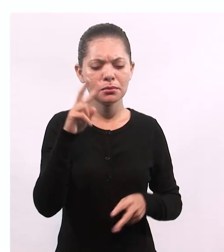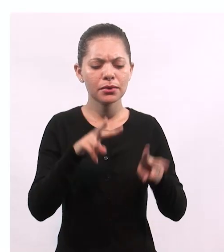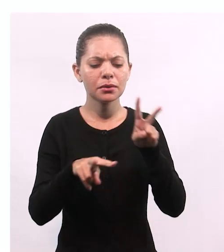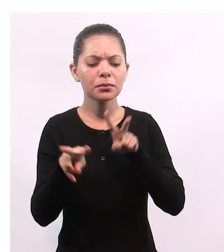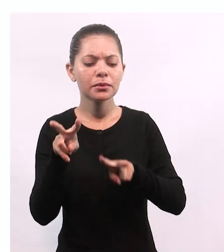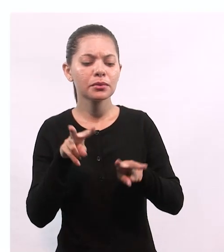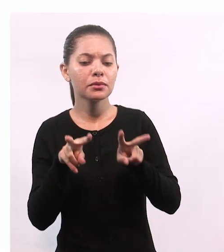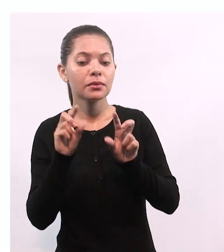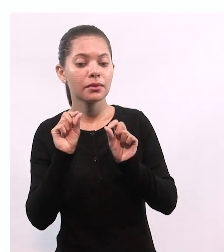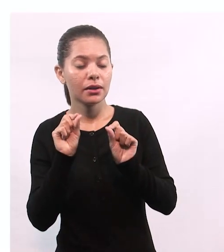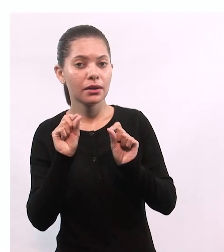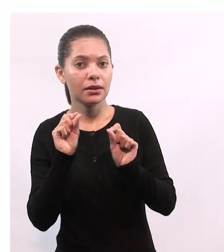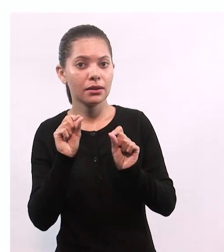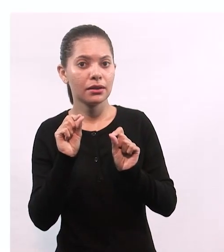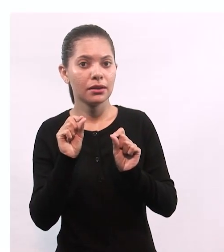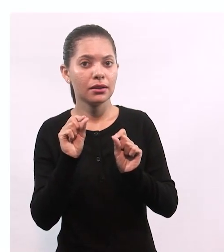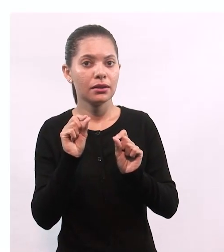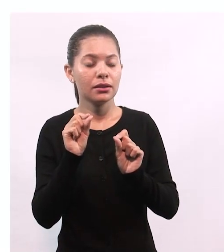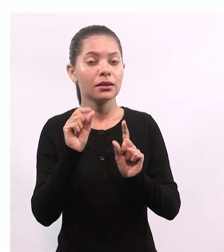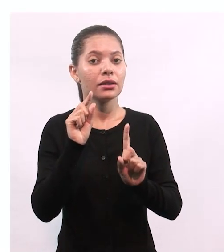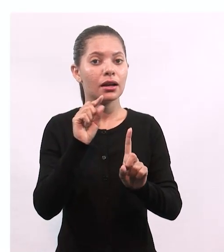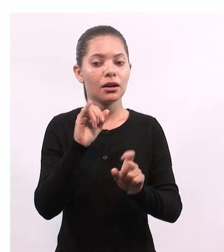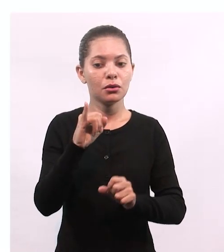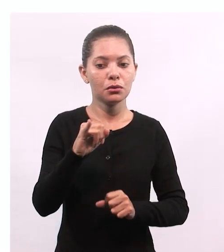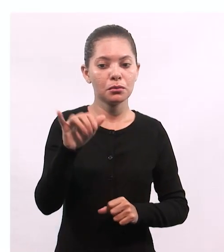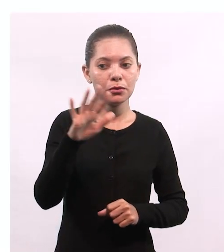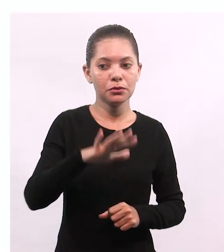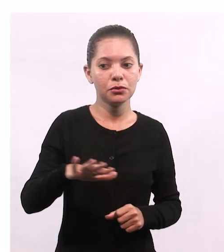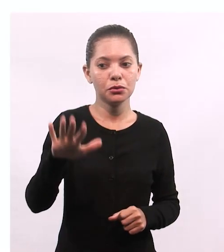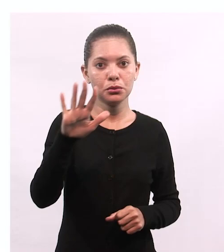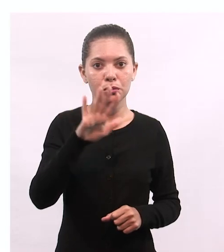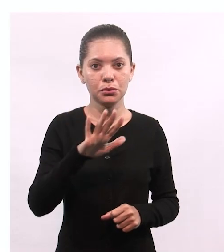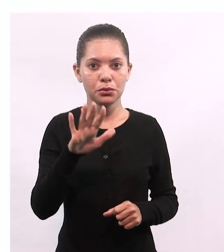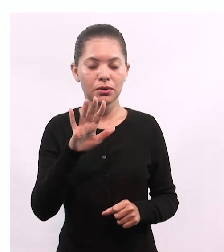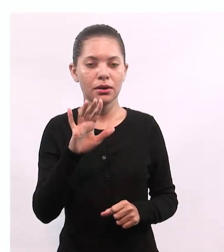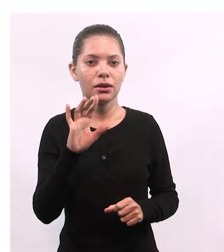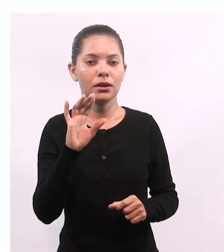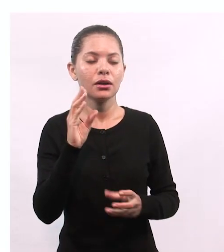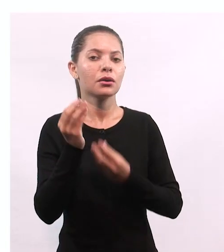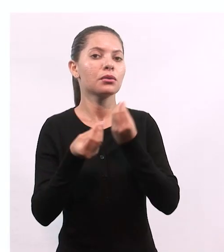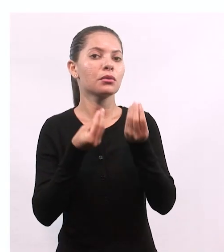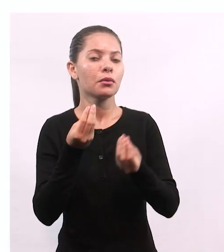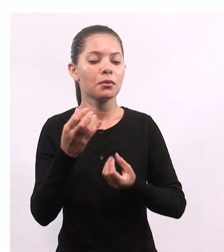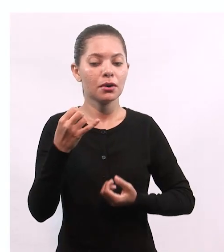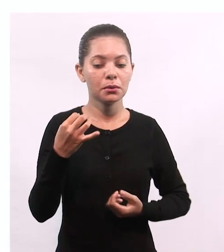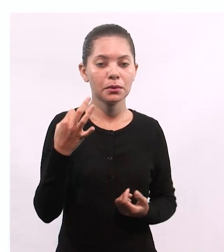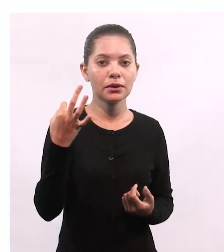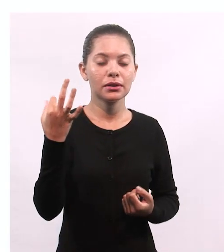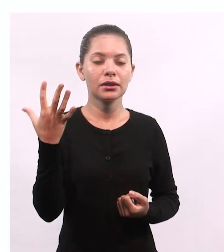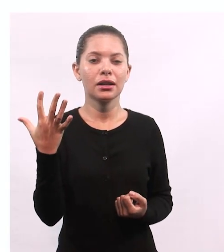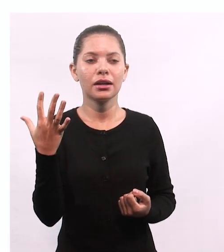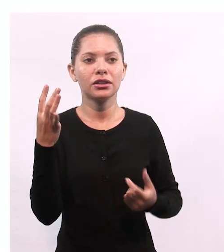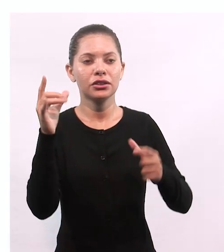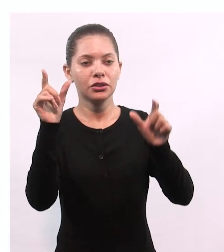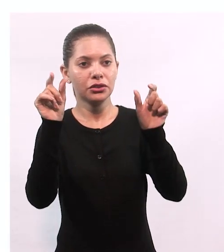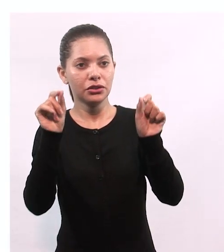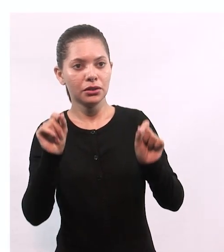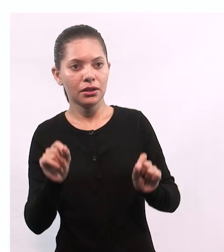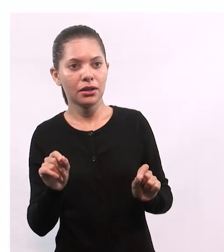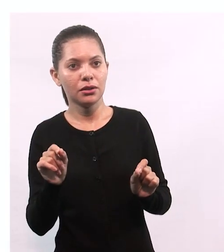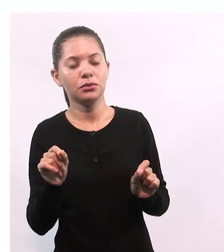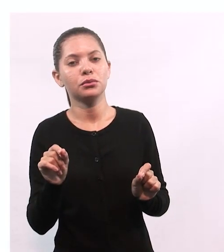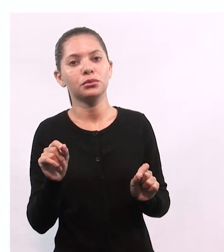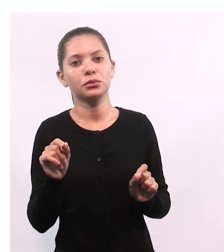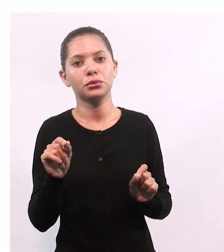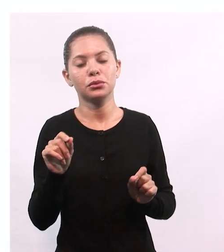Então, sempre observar que a gente está referindo a uma figura poligonal de acordo com a sua quantidade de